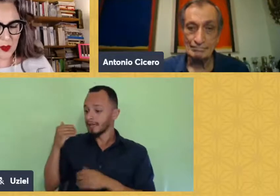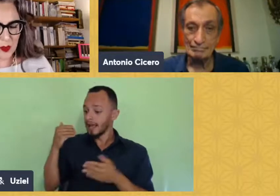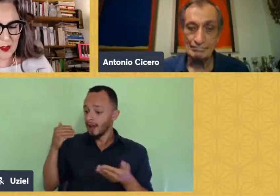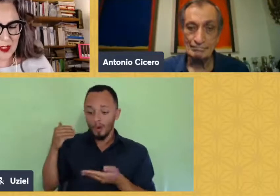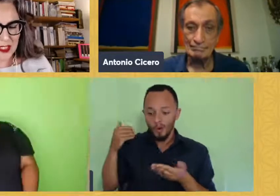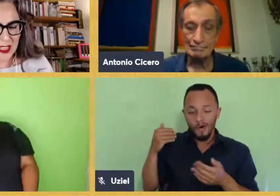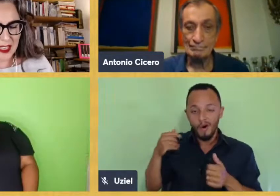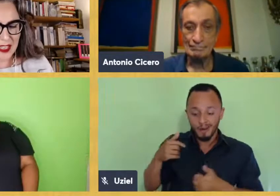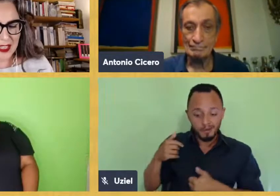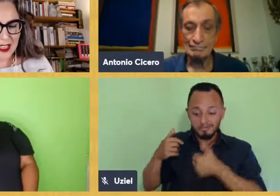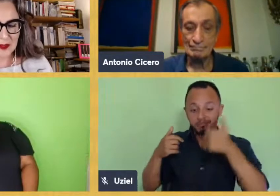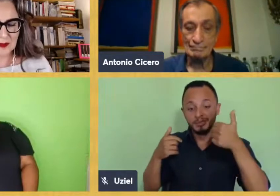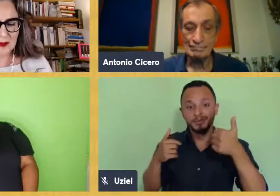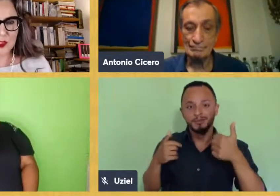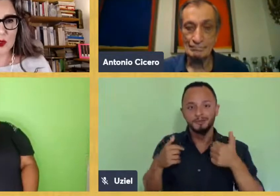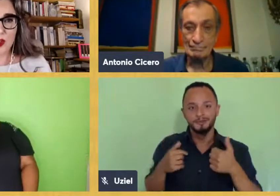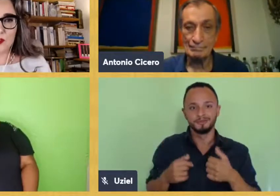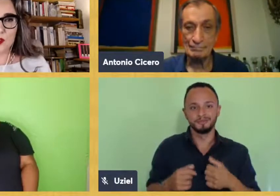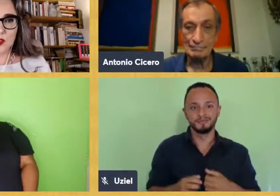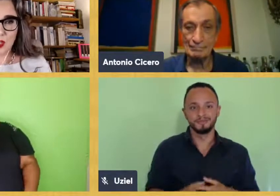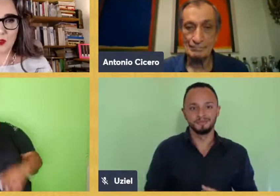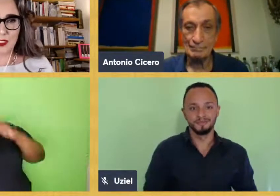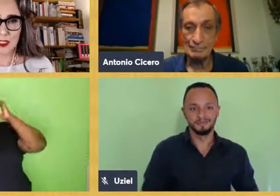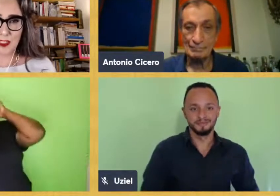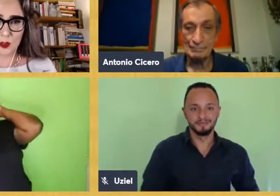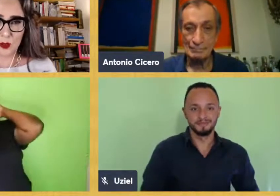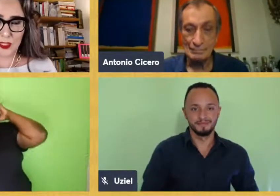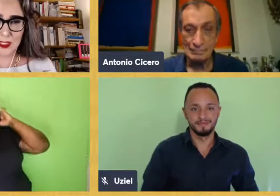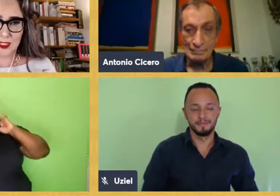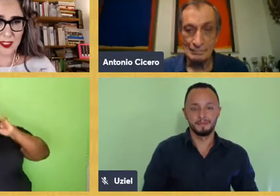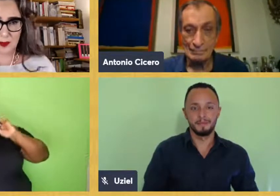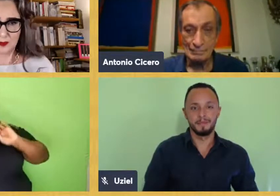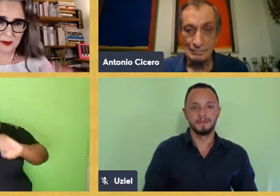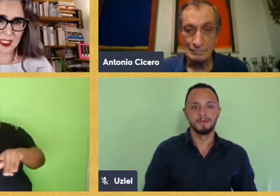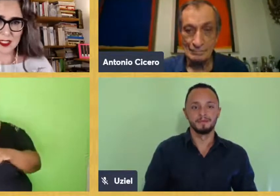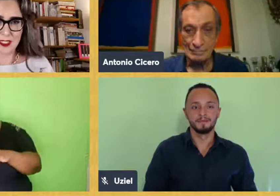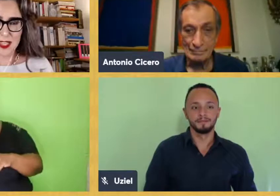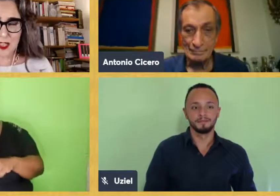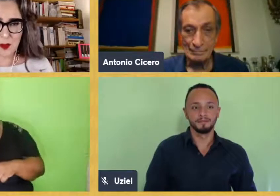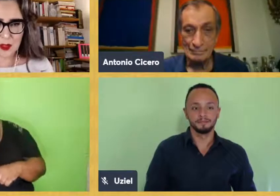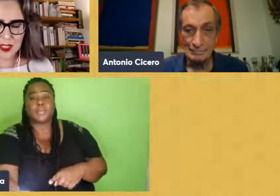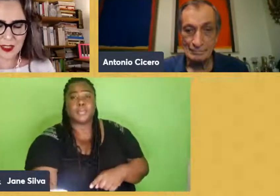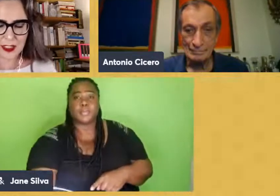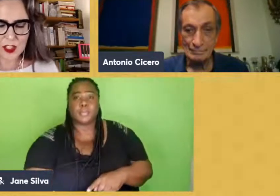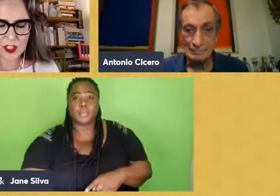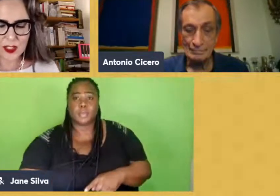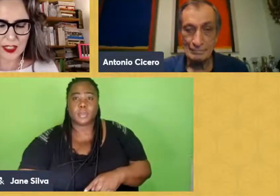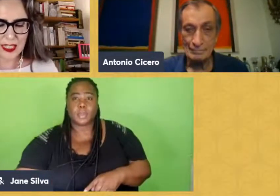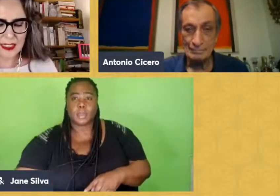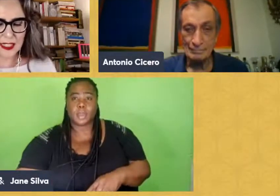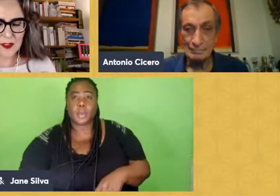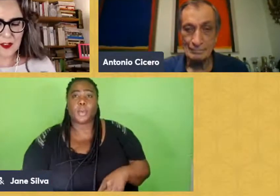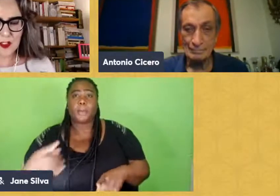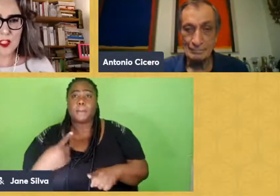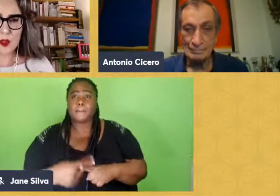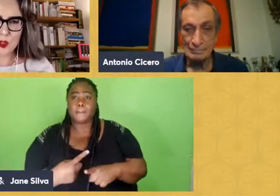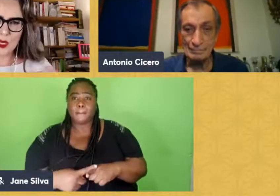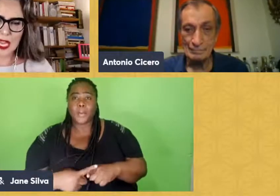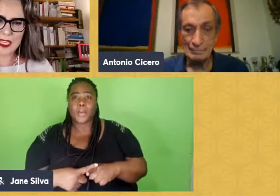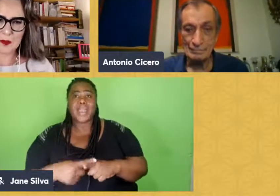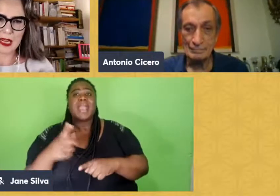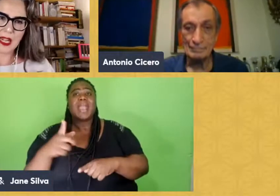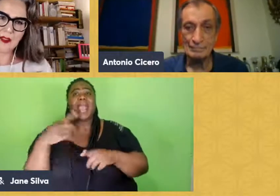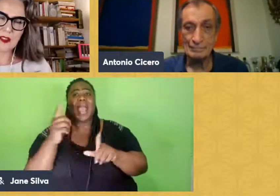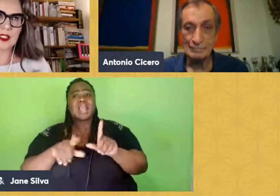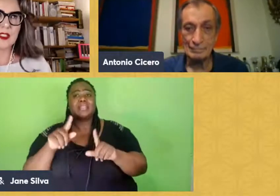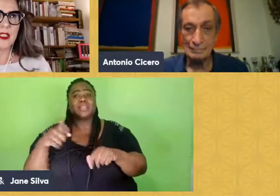esse assunto para você é qual a função da literatura nesses tempos, né, que a gente tem vivido, que